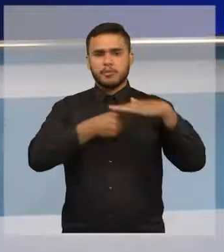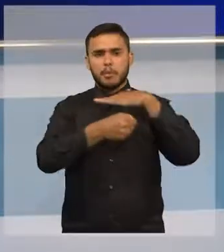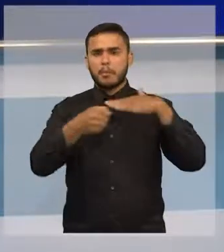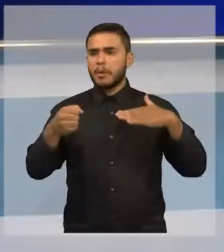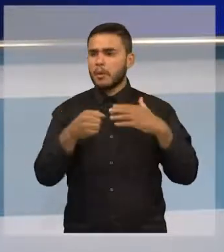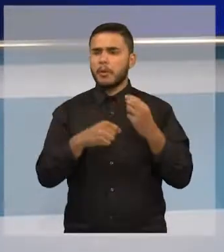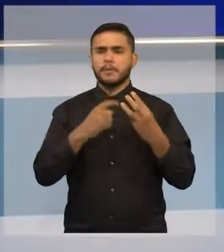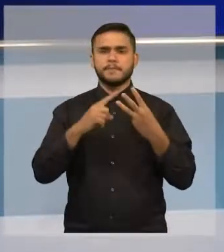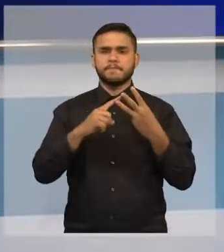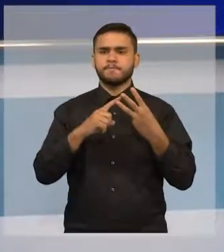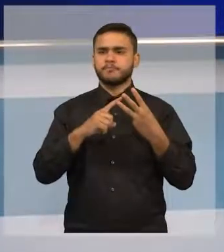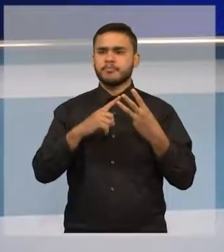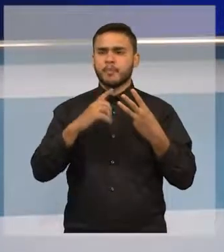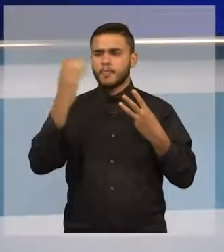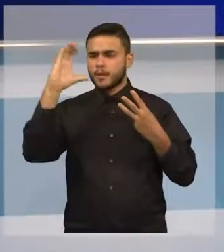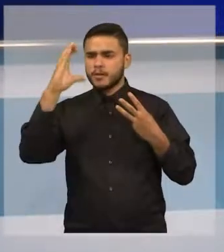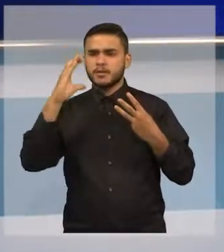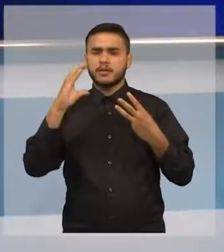ciência, tecnologia e pesquisa.